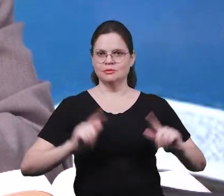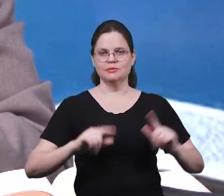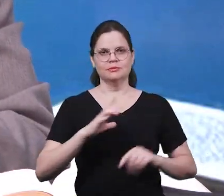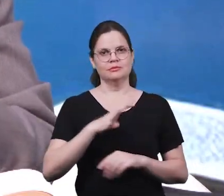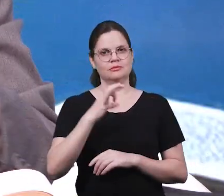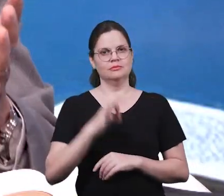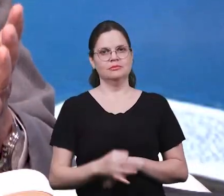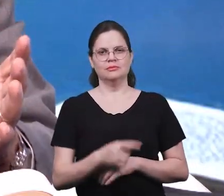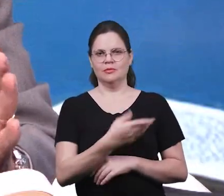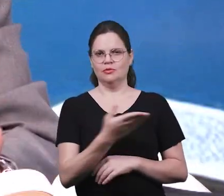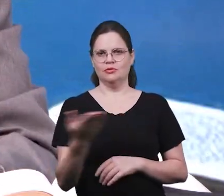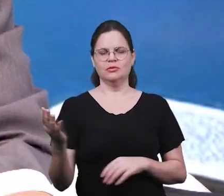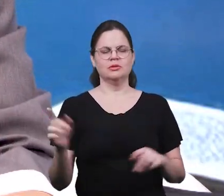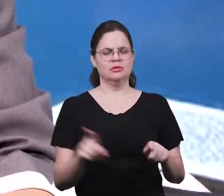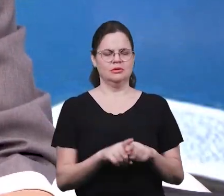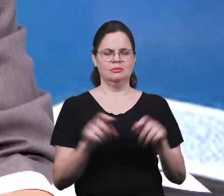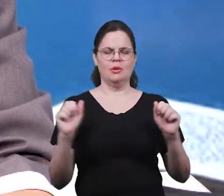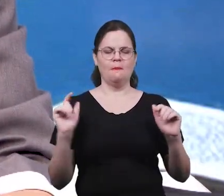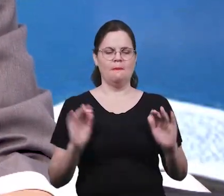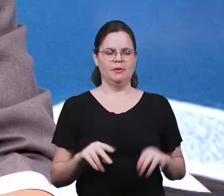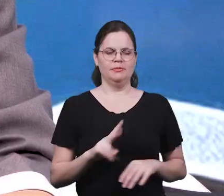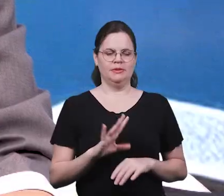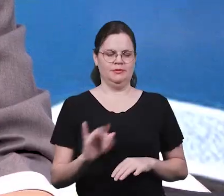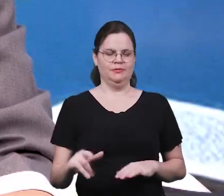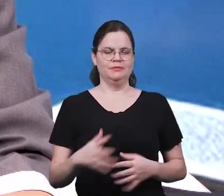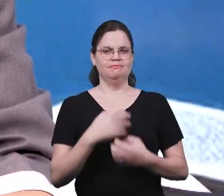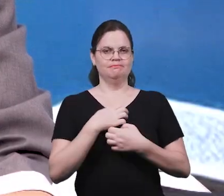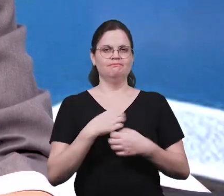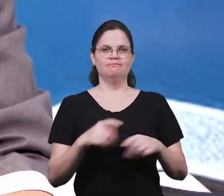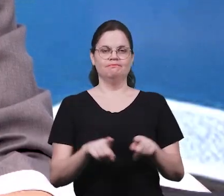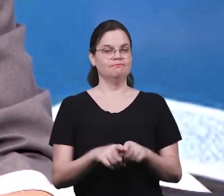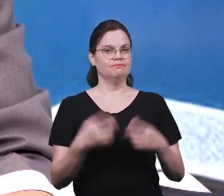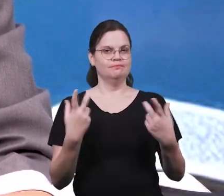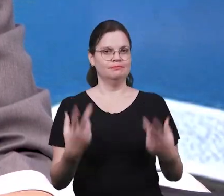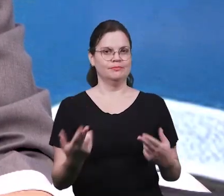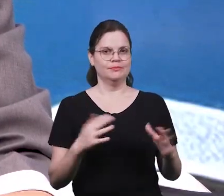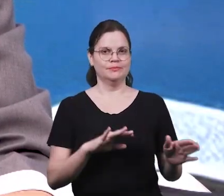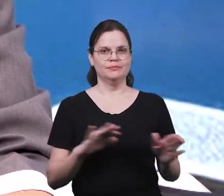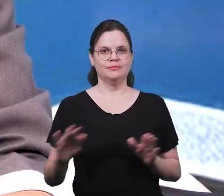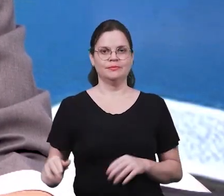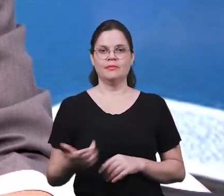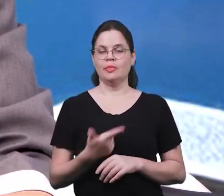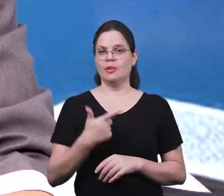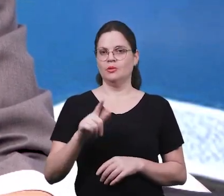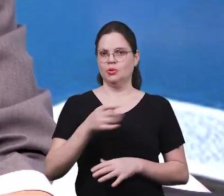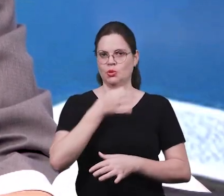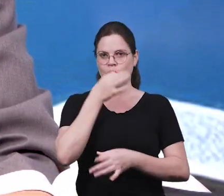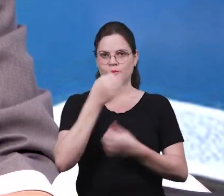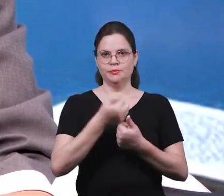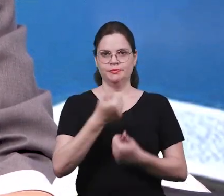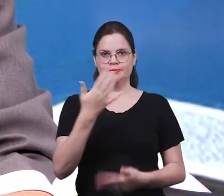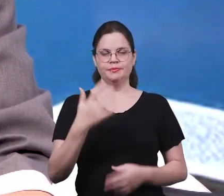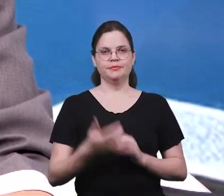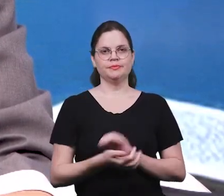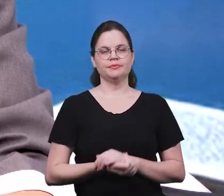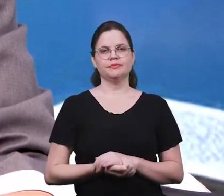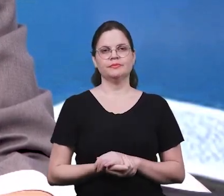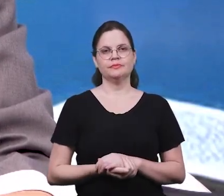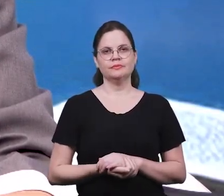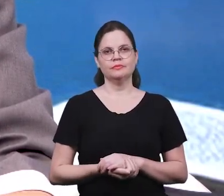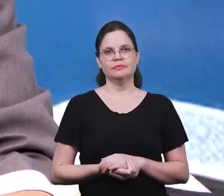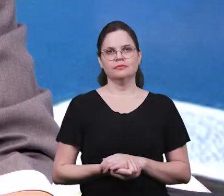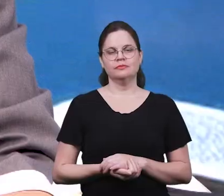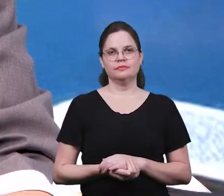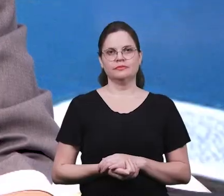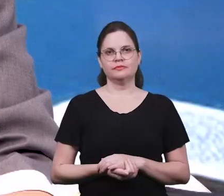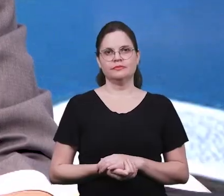você também vai receber uma bênção nesse sentido. Tem também outro comentário que eu gostaria de deixar aqui.